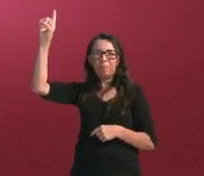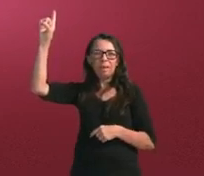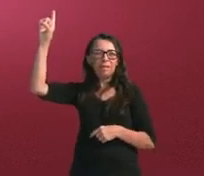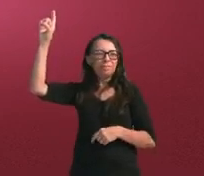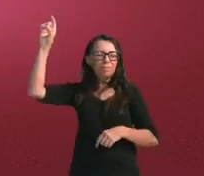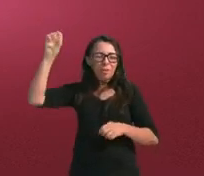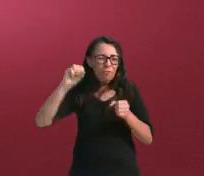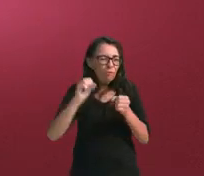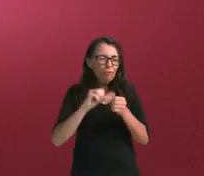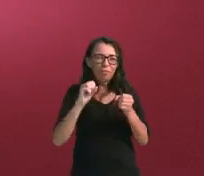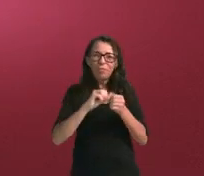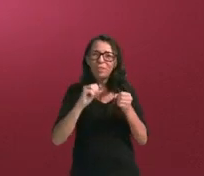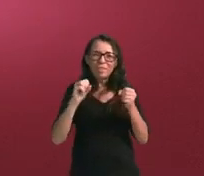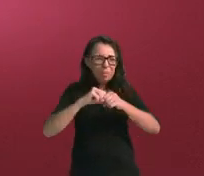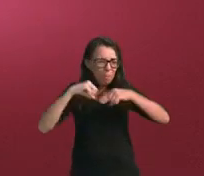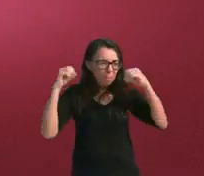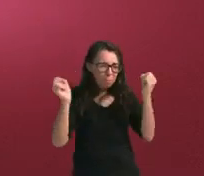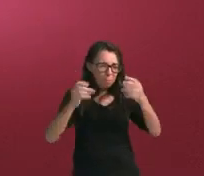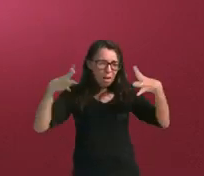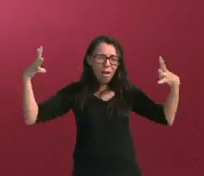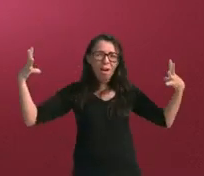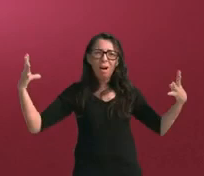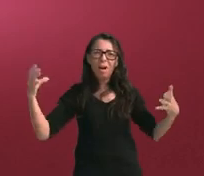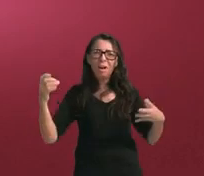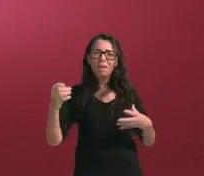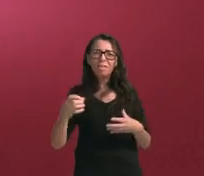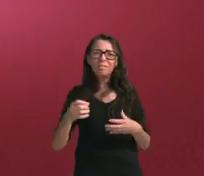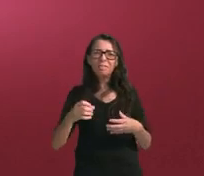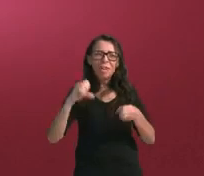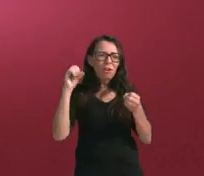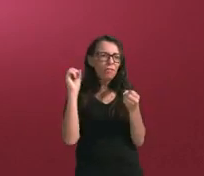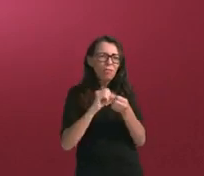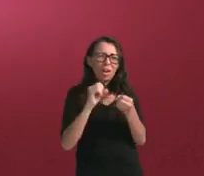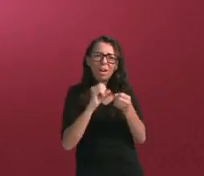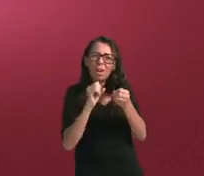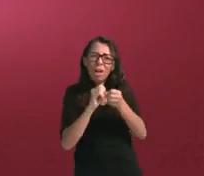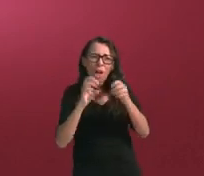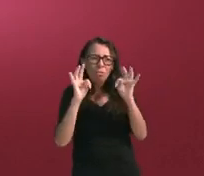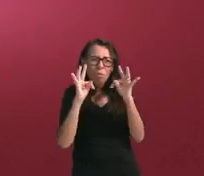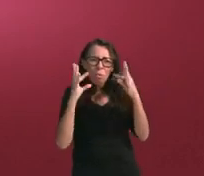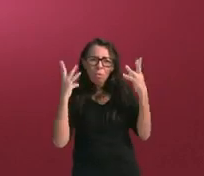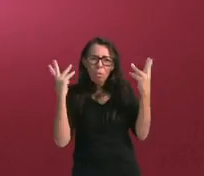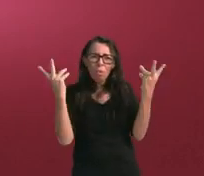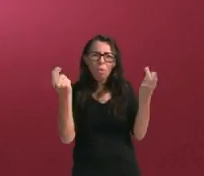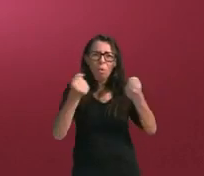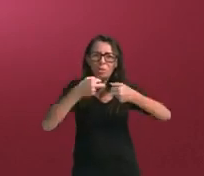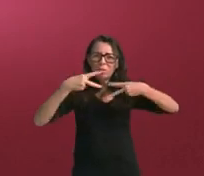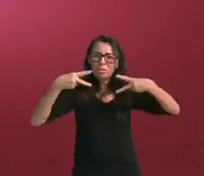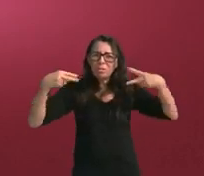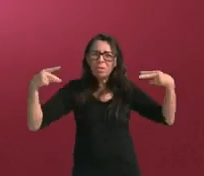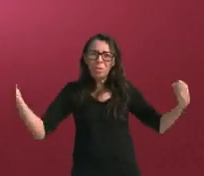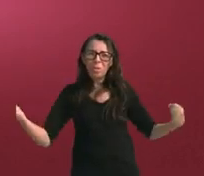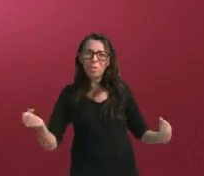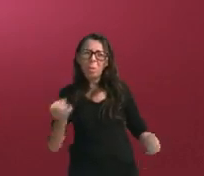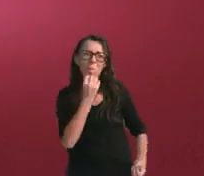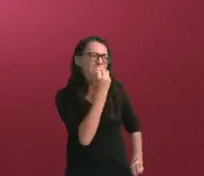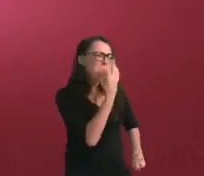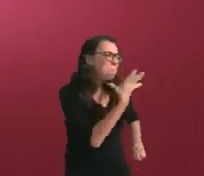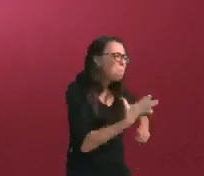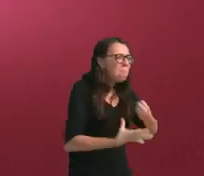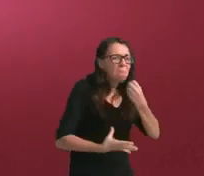faz, amados, né? Nós nada podemos fazer espiritualmente falando. Só Deus que nos capacita